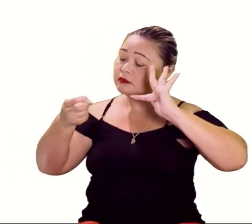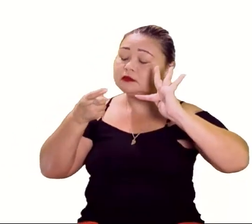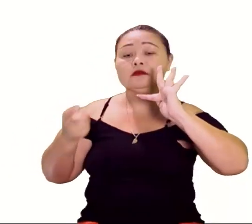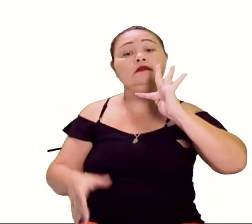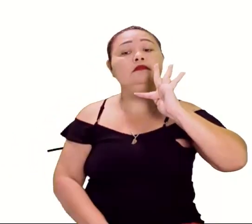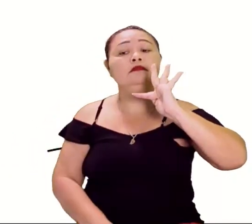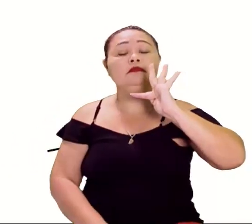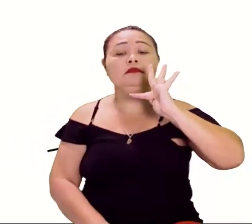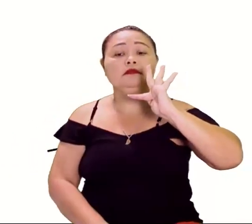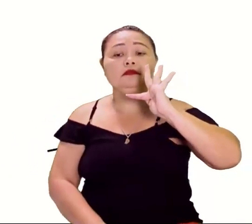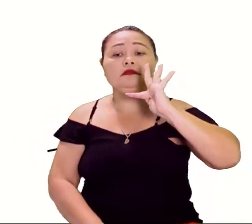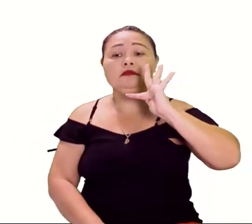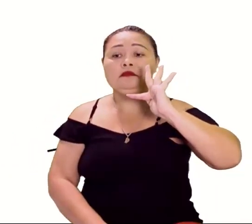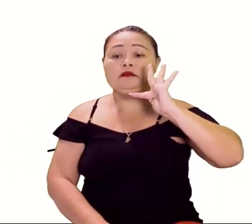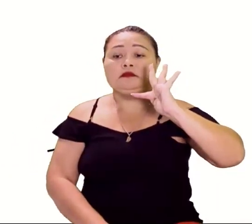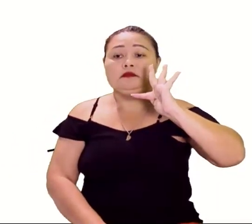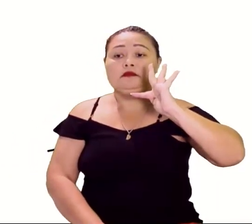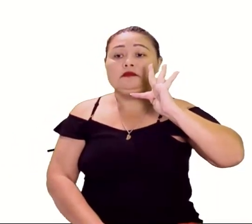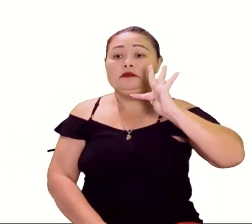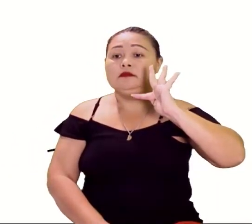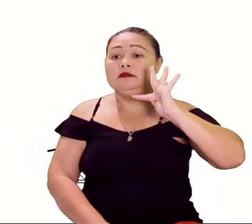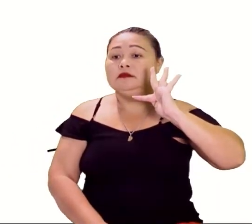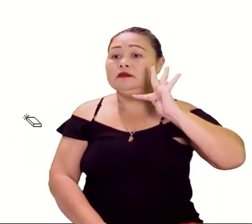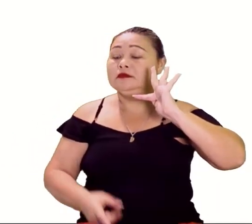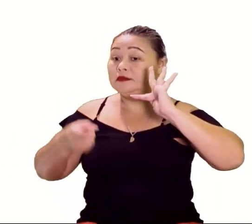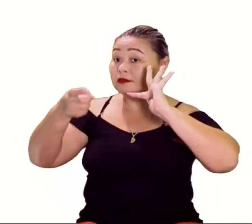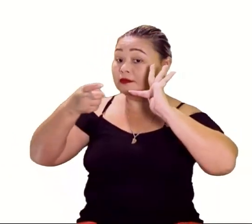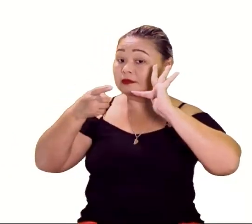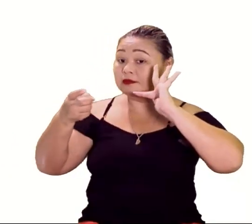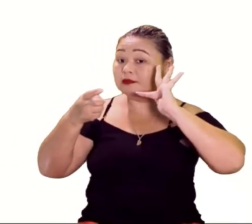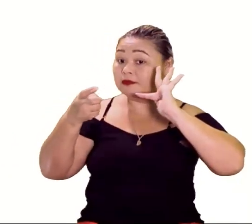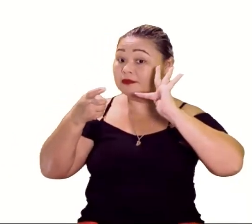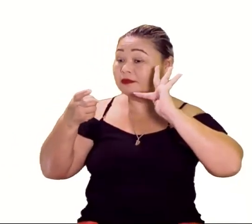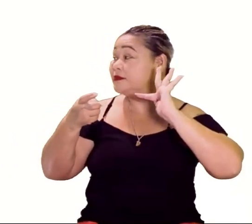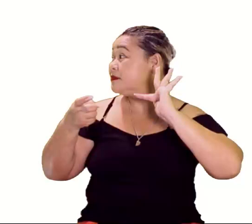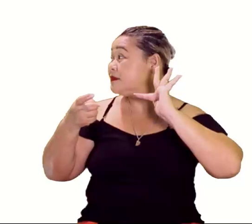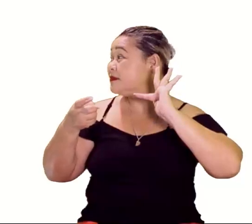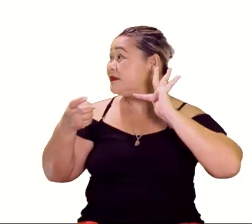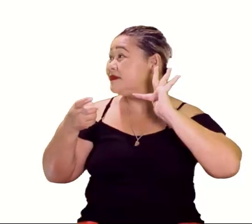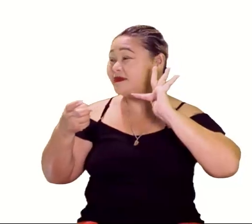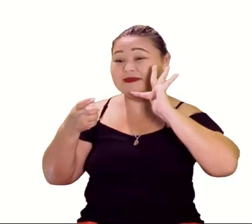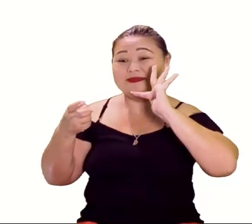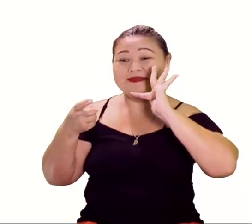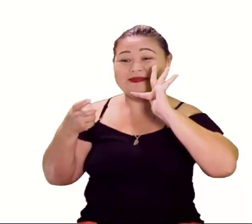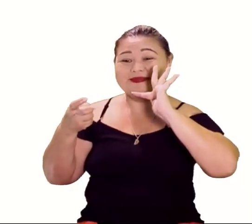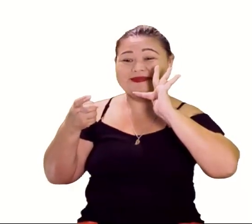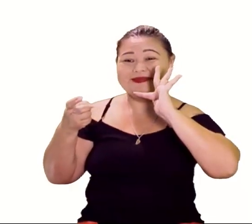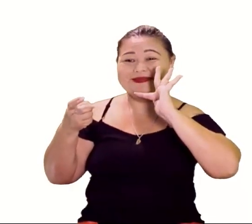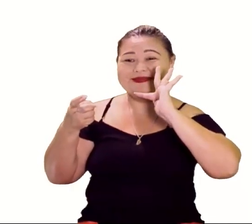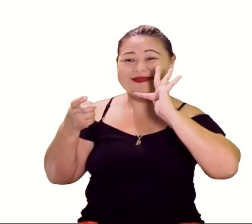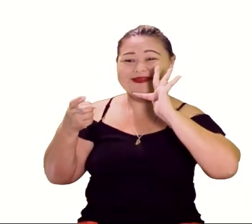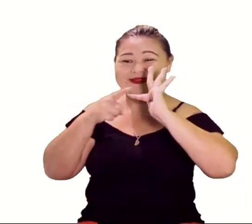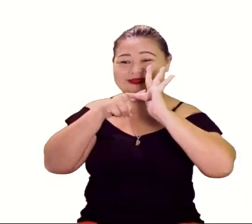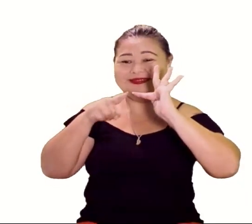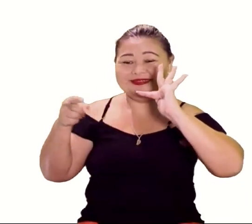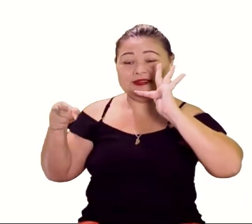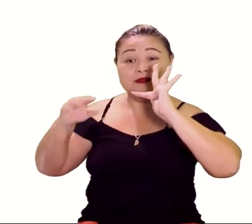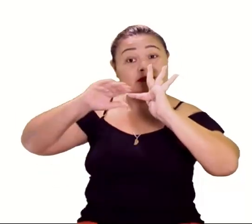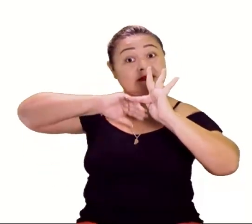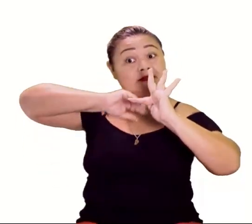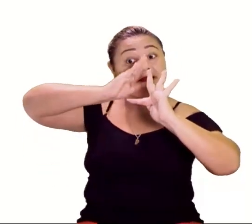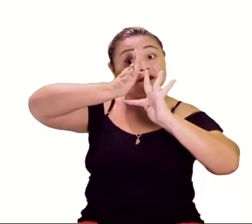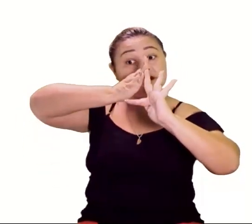né? Acho que é aqui, ó. A gente marca um eixo X e a gente faz a curva da função, concavidade